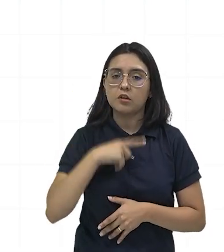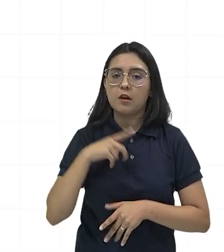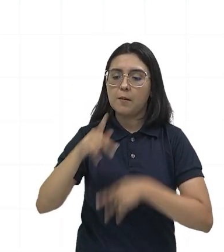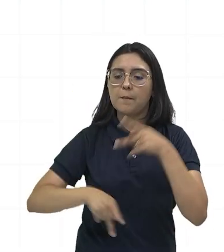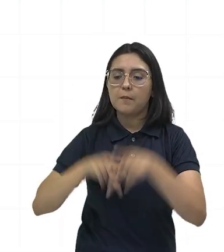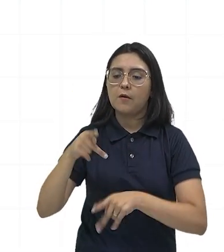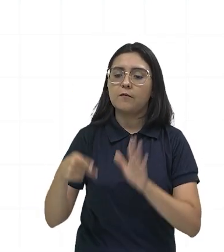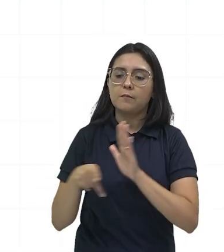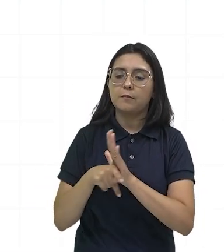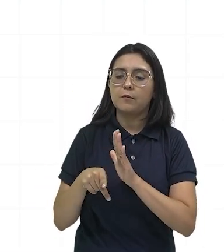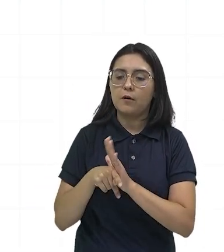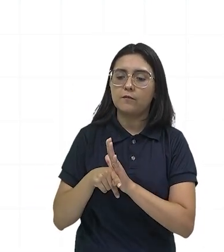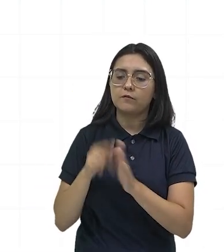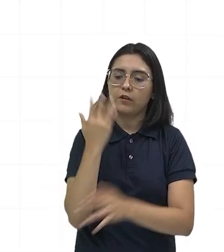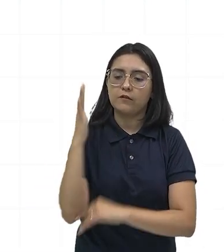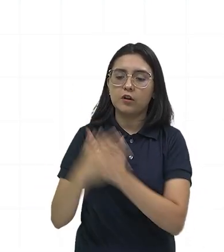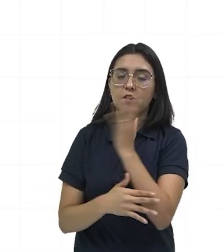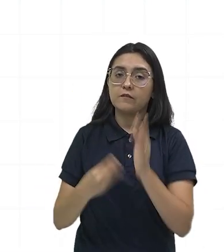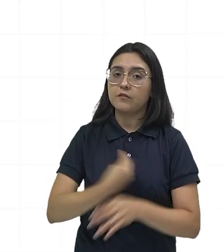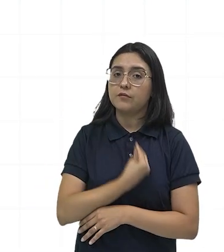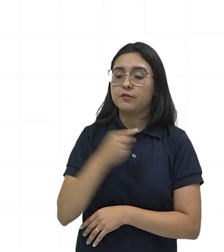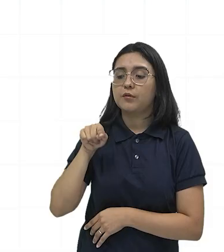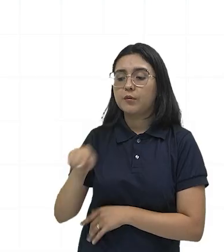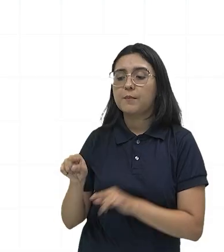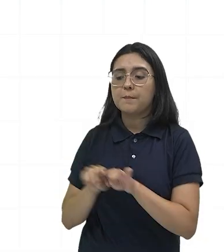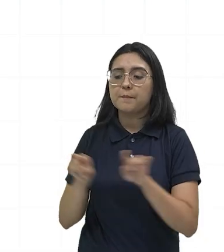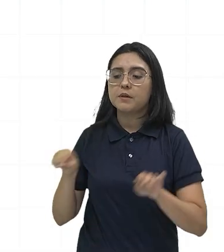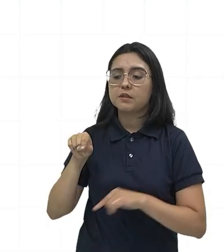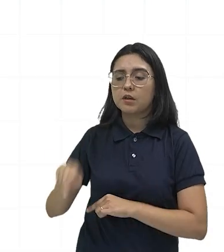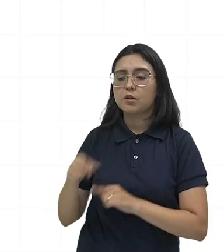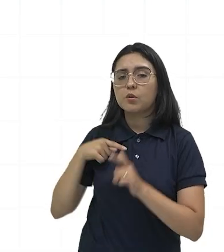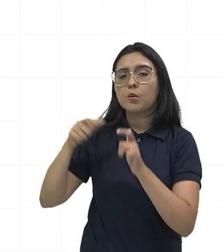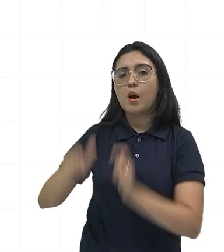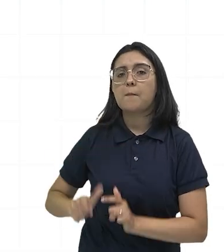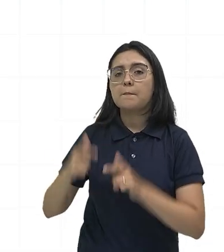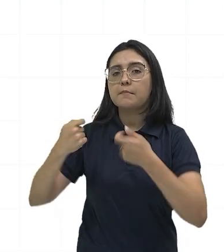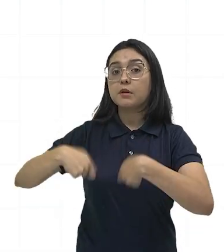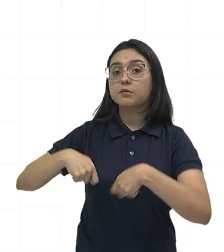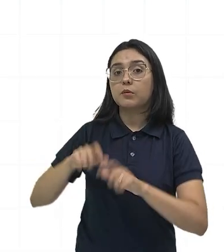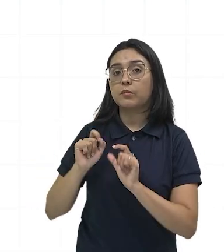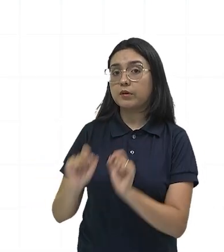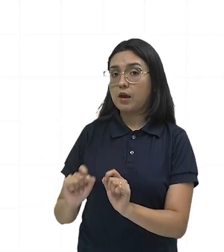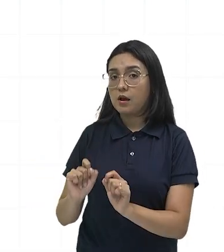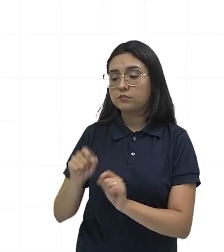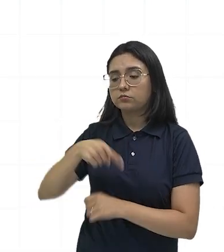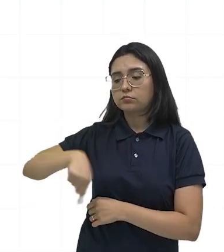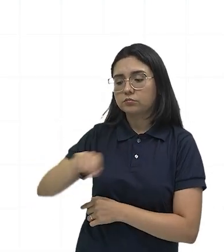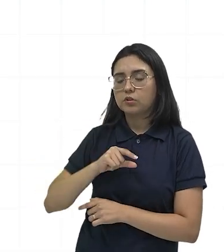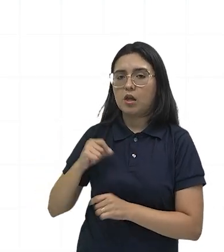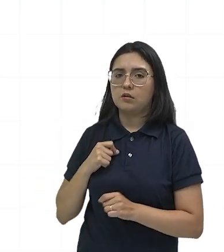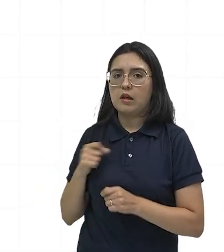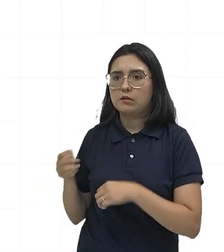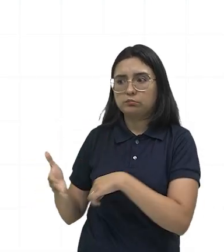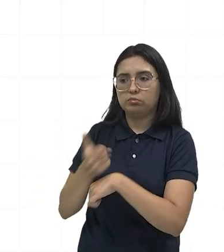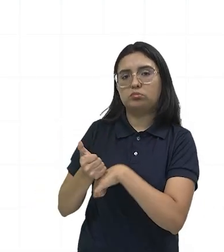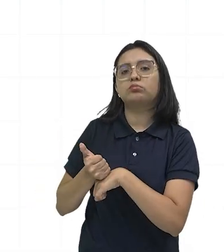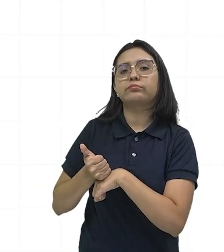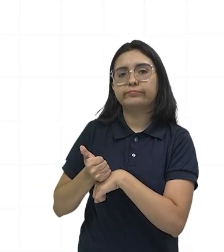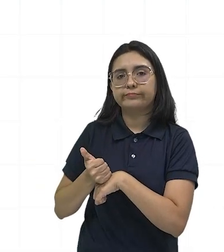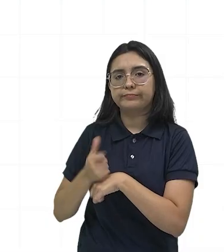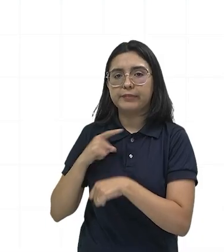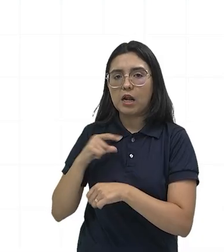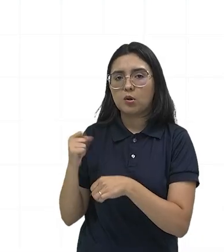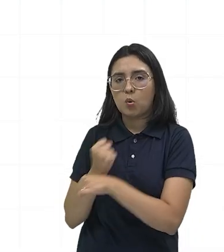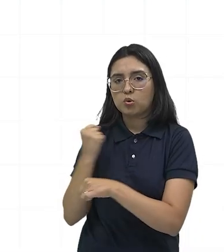em determinado local, mas aquele local eles tomaram aquele local para